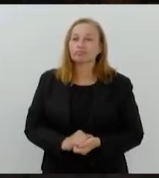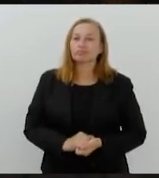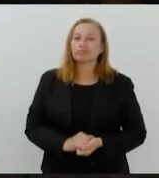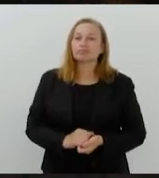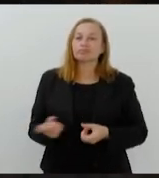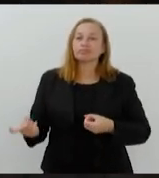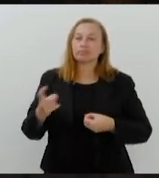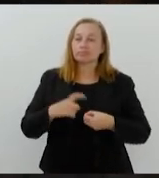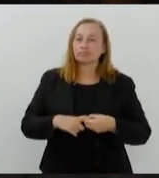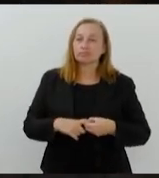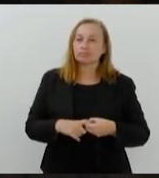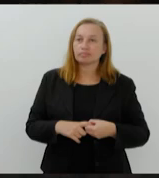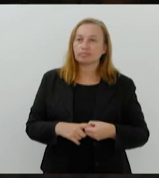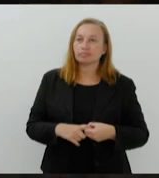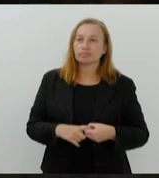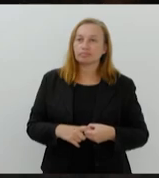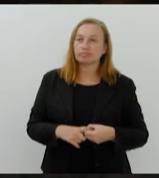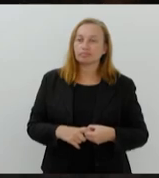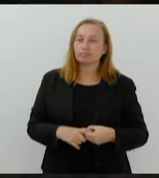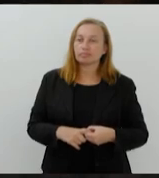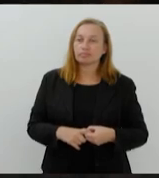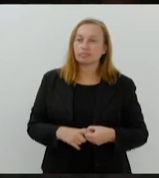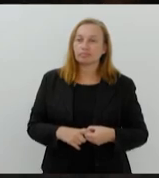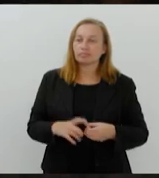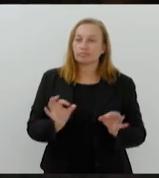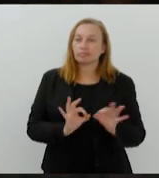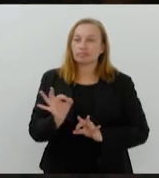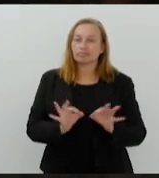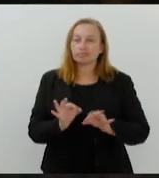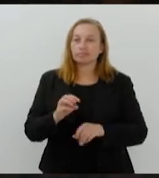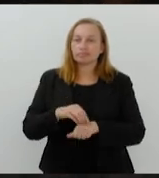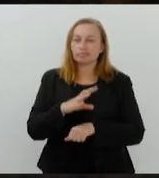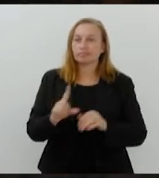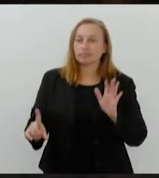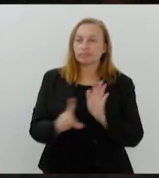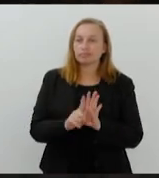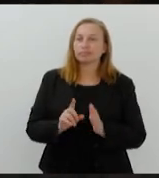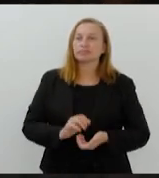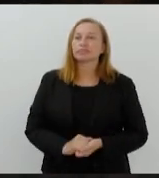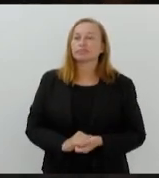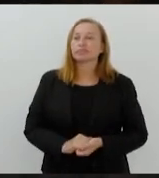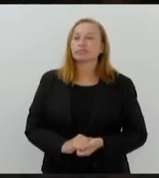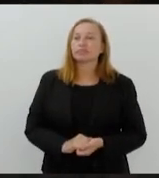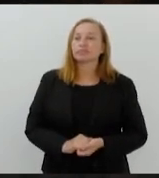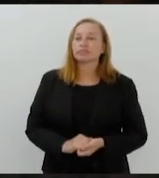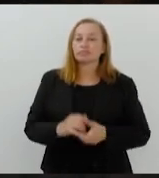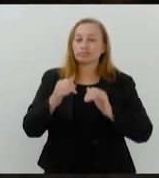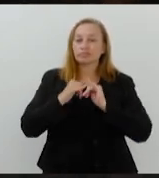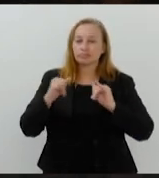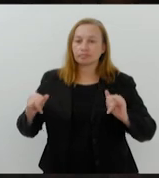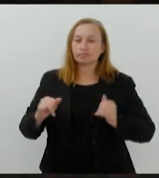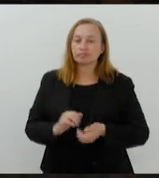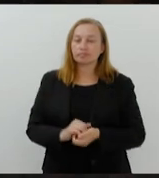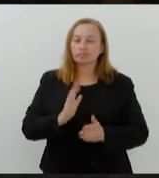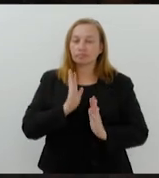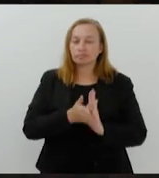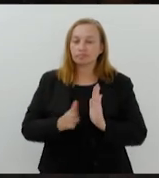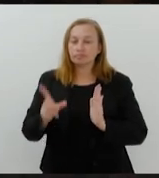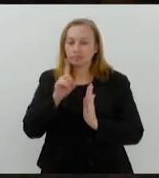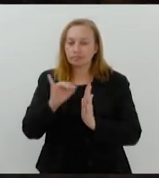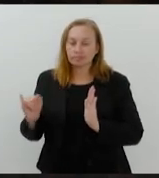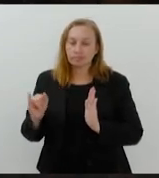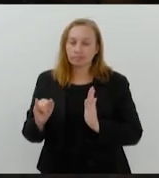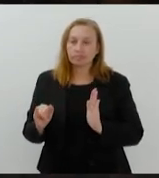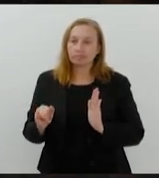e retorna às autoras para elaboração da indicação simples. Anuncio, incluído na ordem do dia,